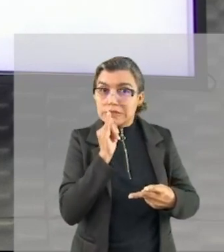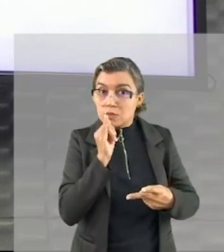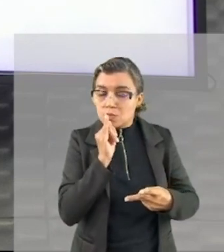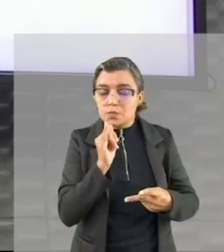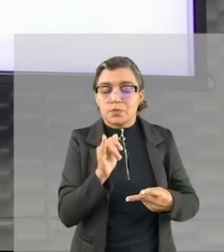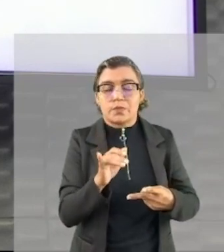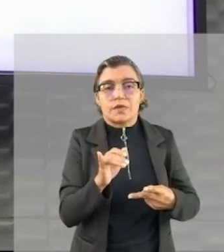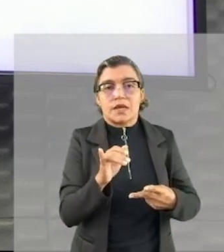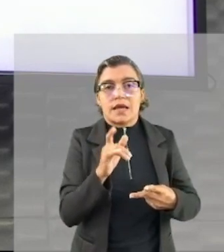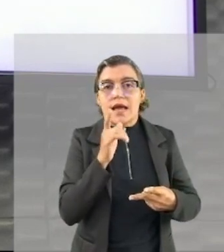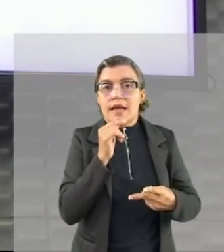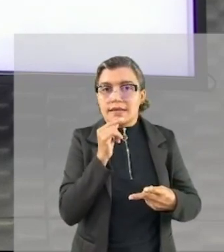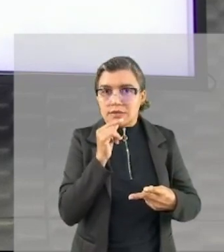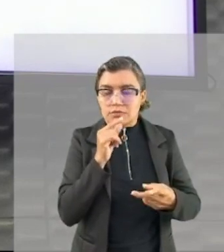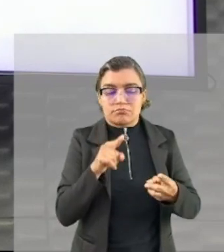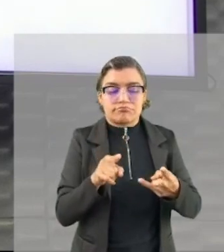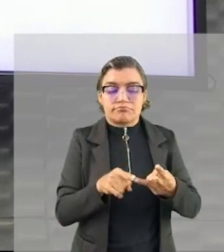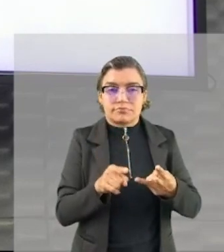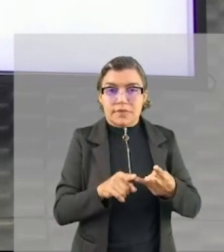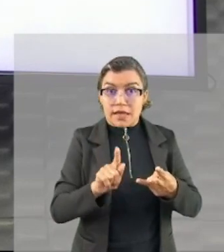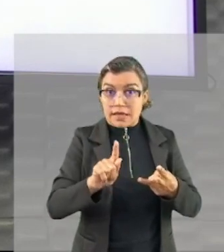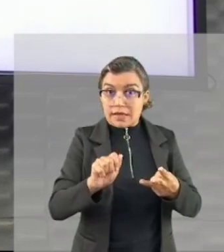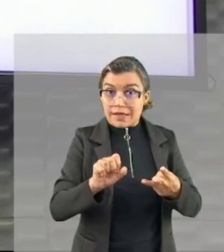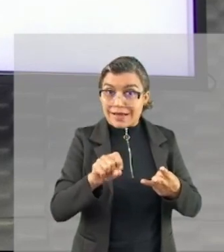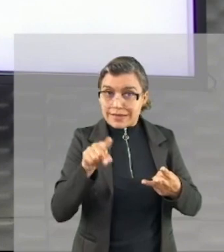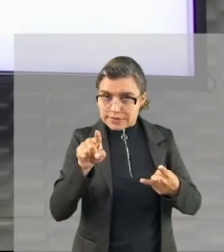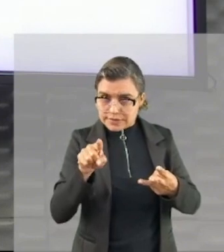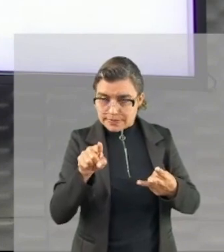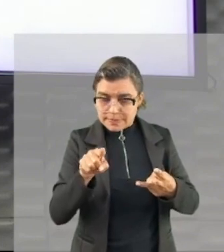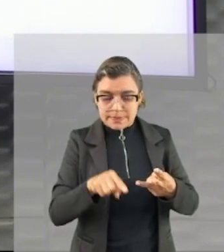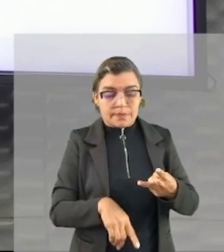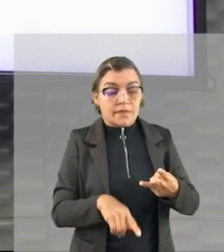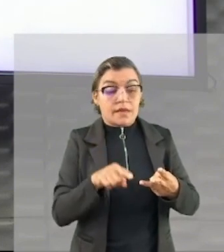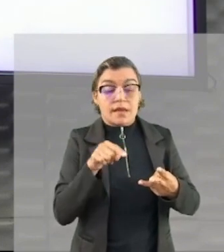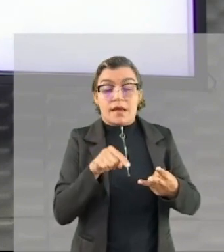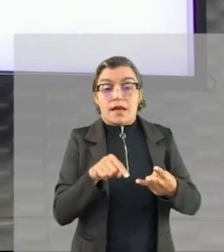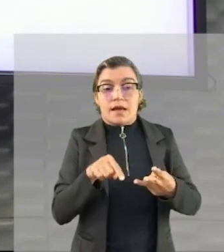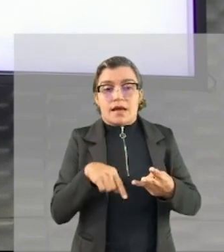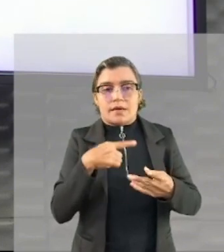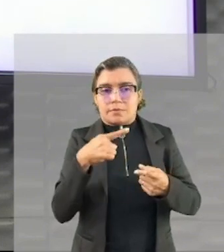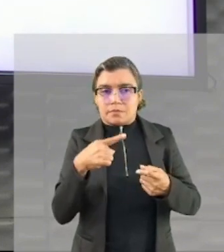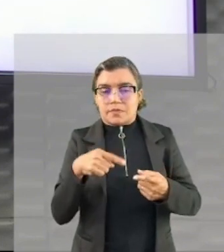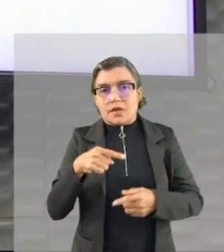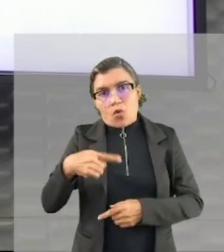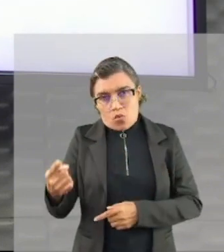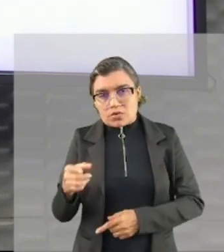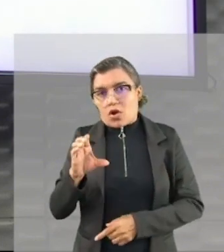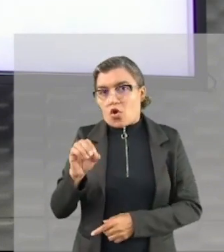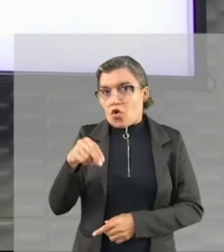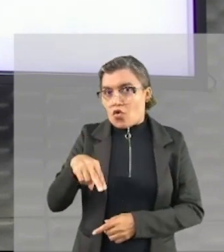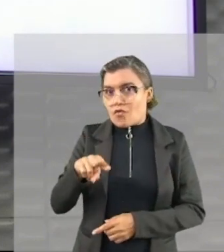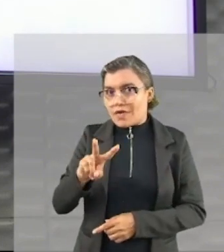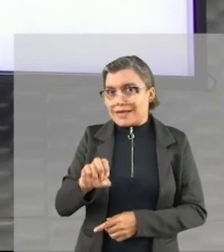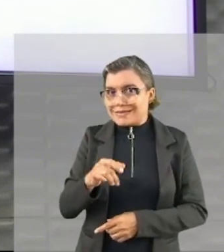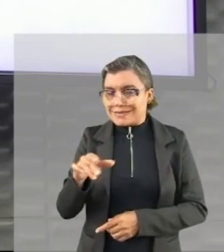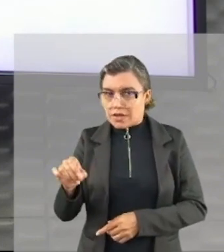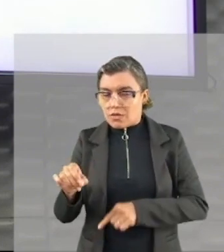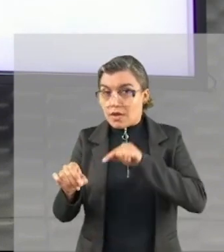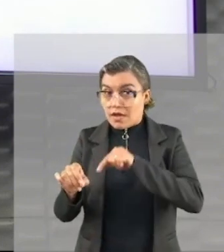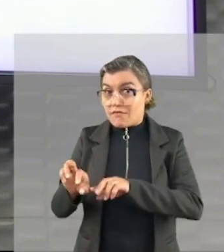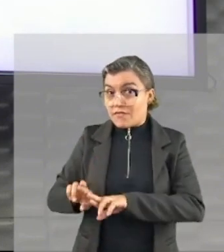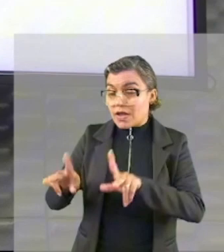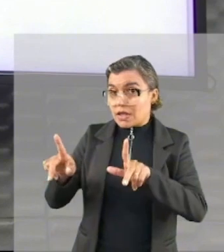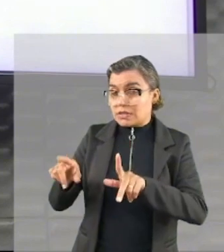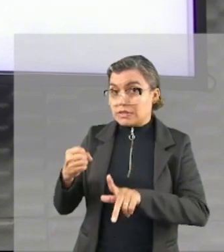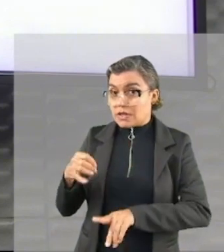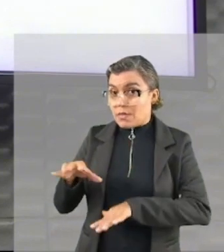não ocorre no vácuo. A convecção, se tem movimento de massa,